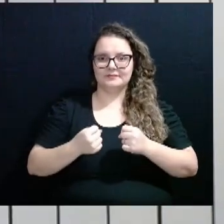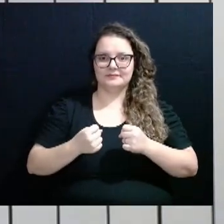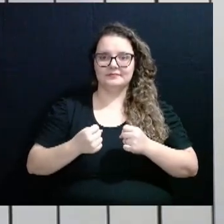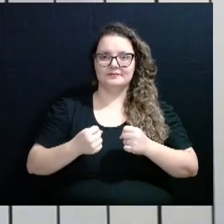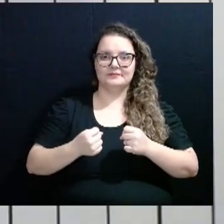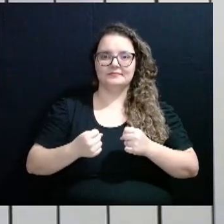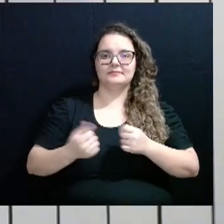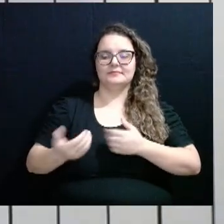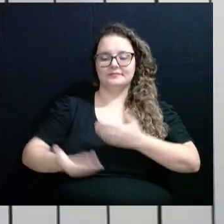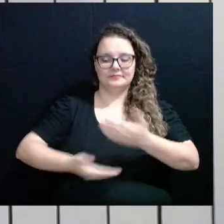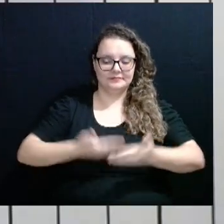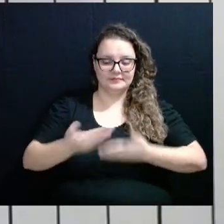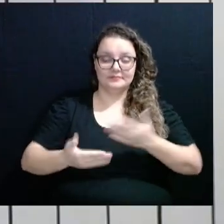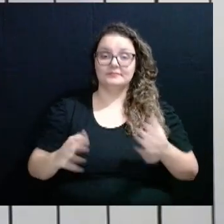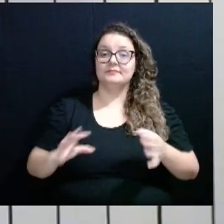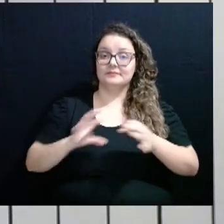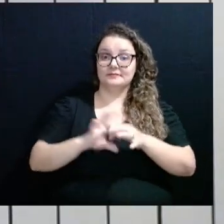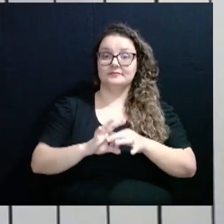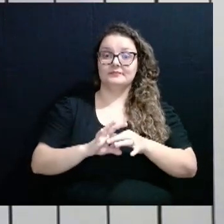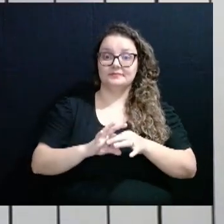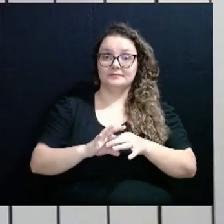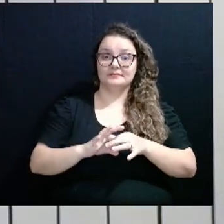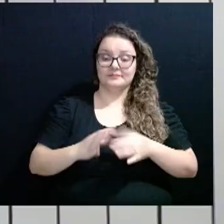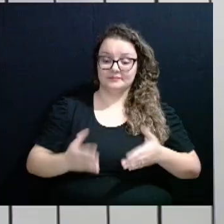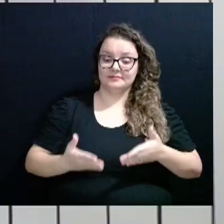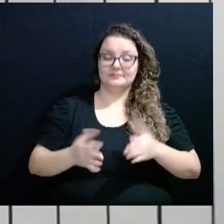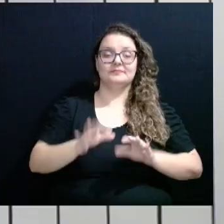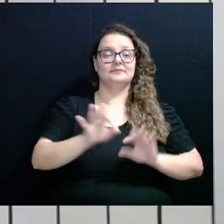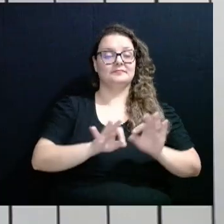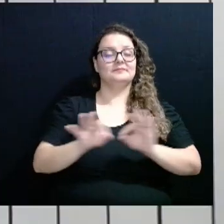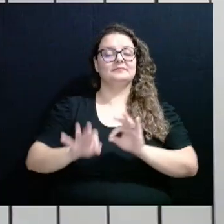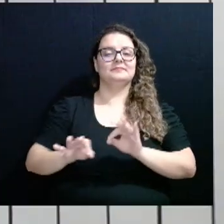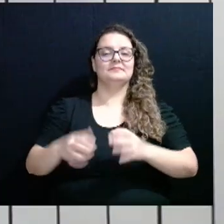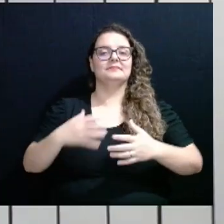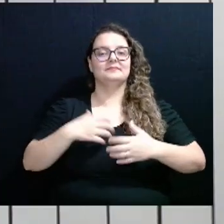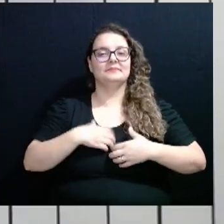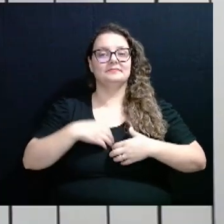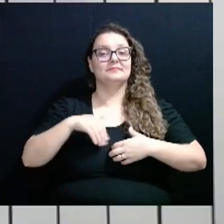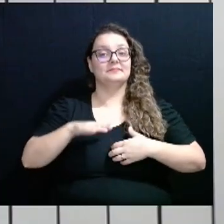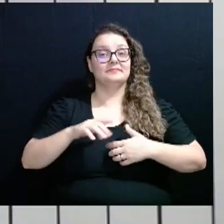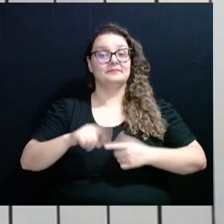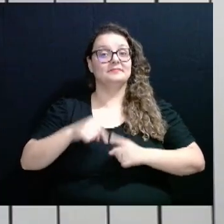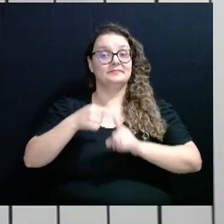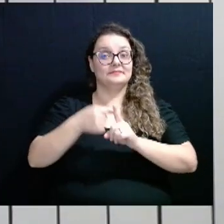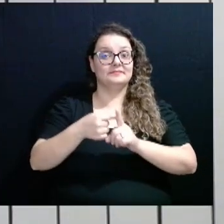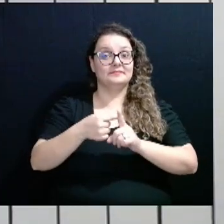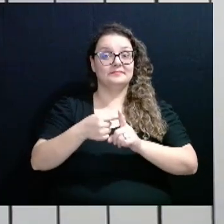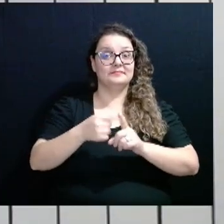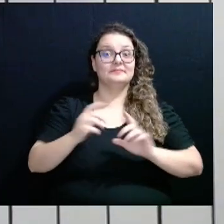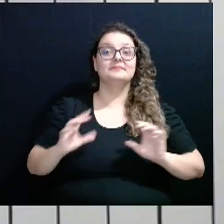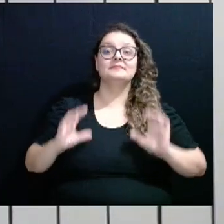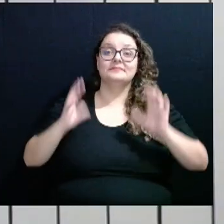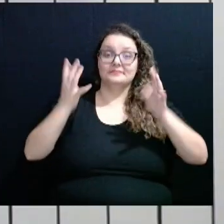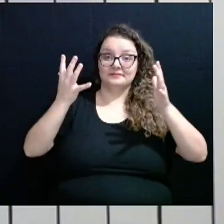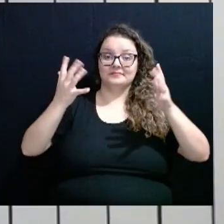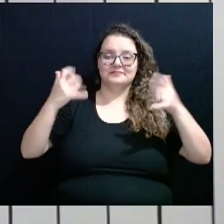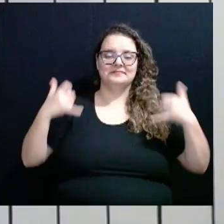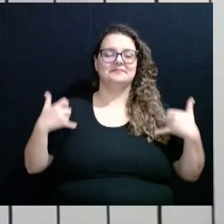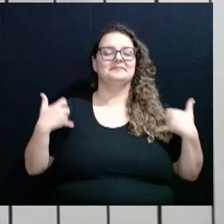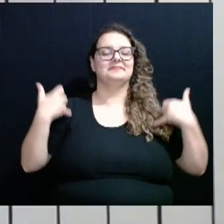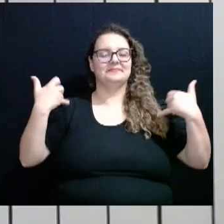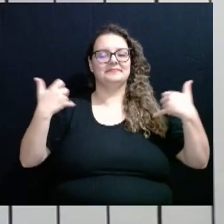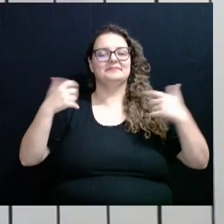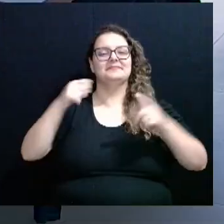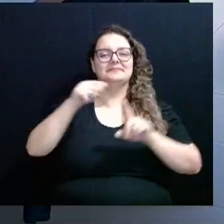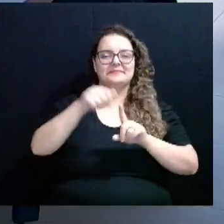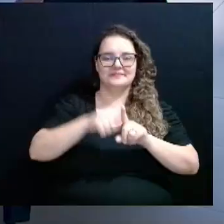servidores e proporcionar um clima organizacional cada vez mais positivo, celebrou os aniversariantes do mês de